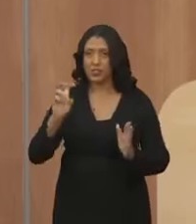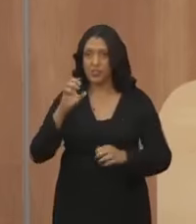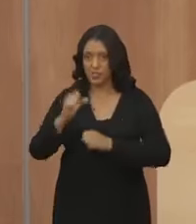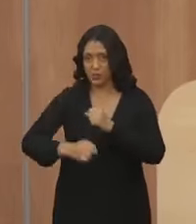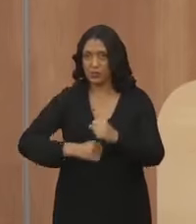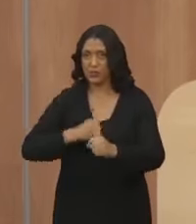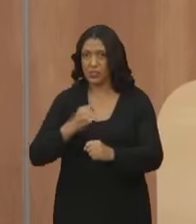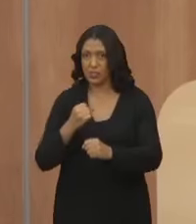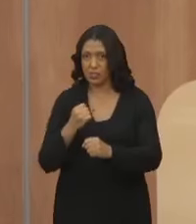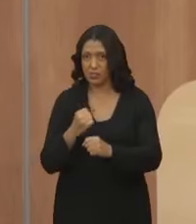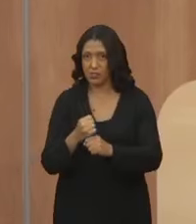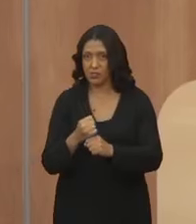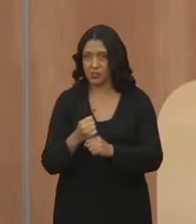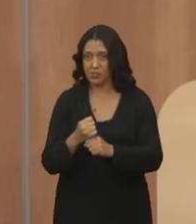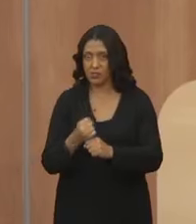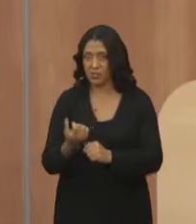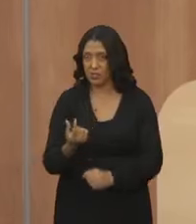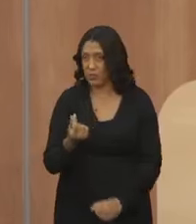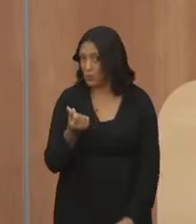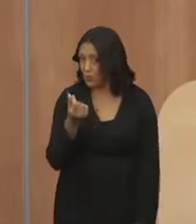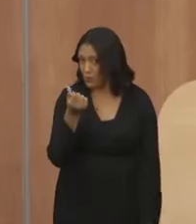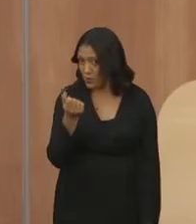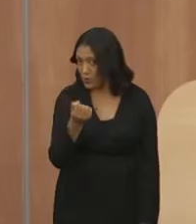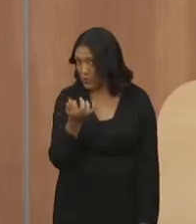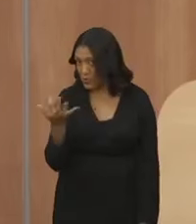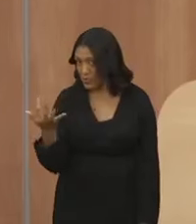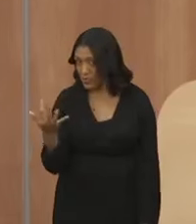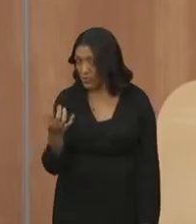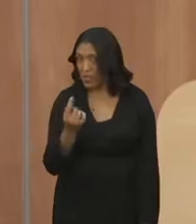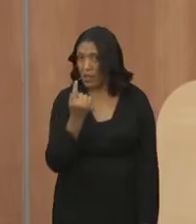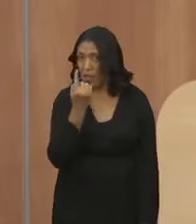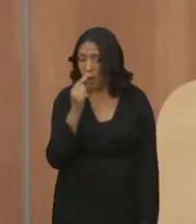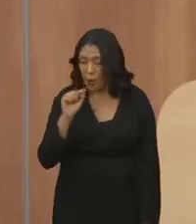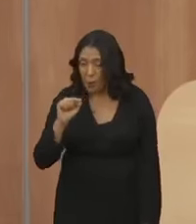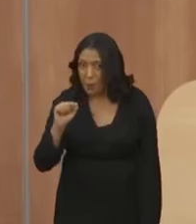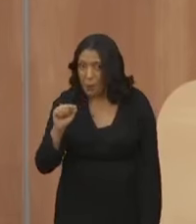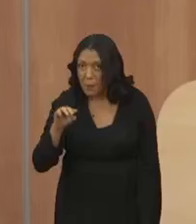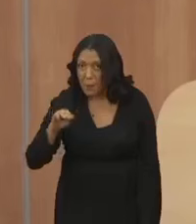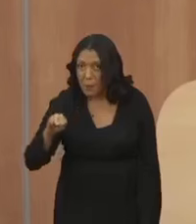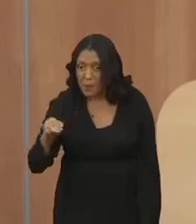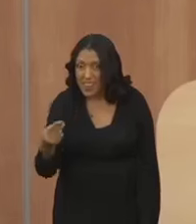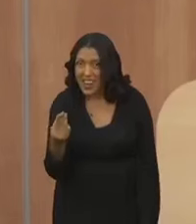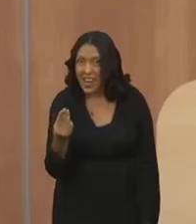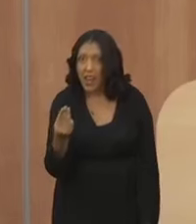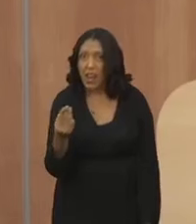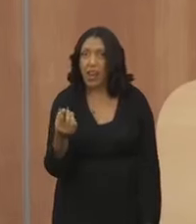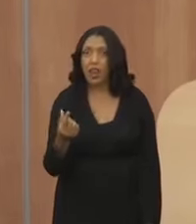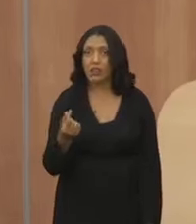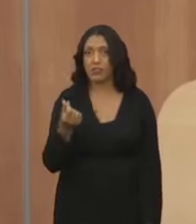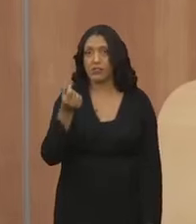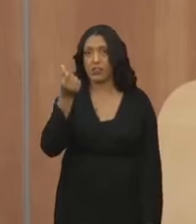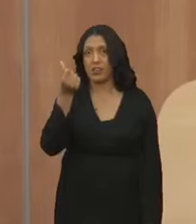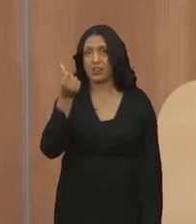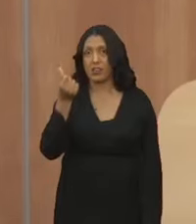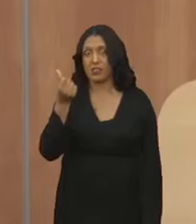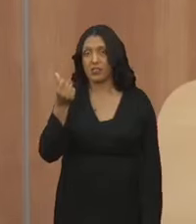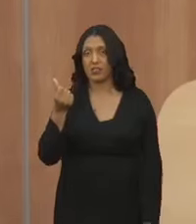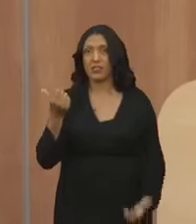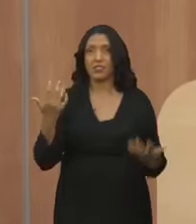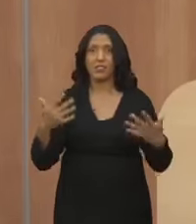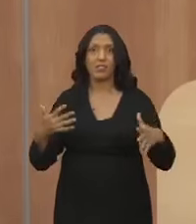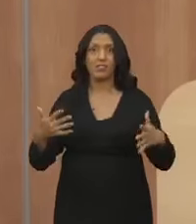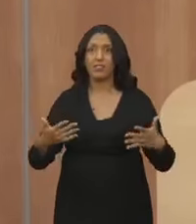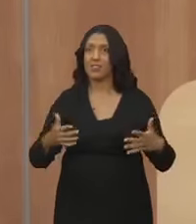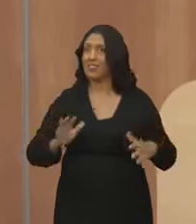vocês estudantes, R$1 milhão em cargo comissionado ou R$1 milhão para a gente aplicar em asfalto lá no Veraneijal? R$1